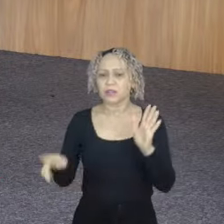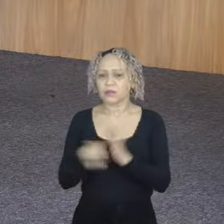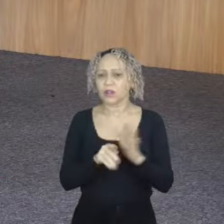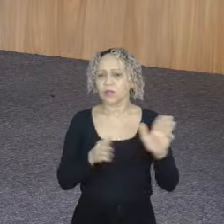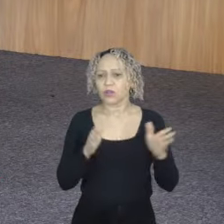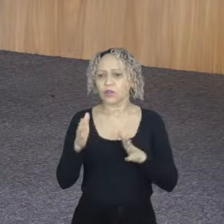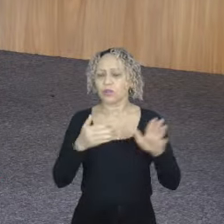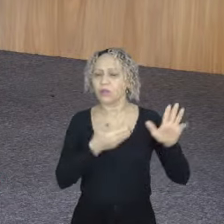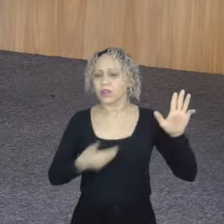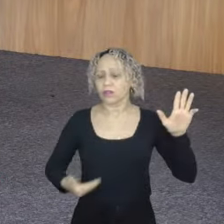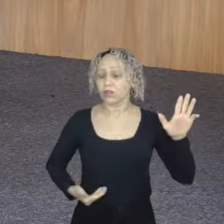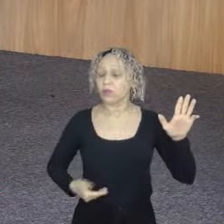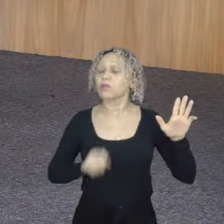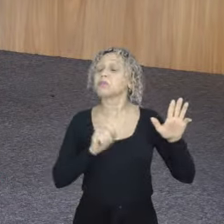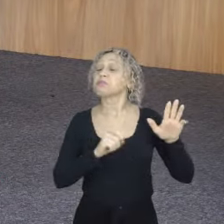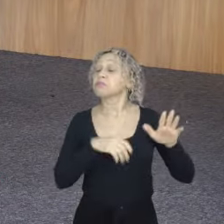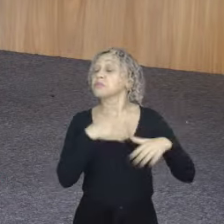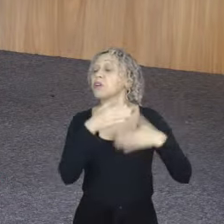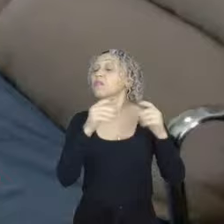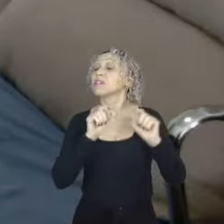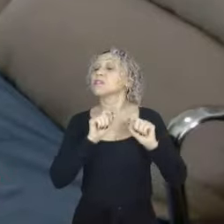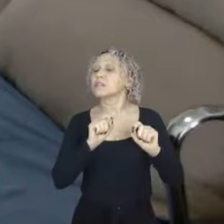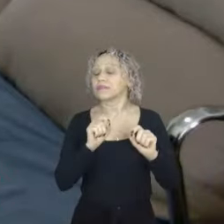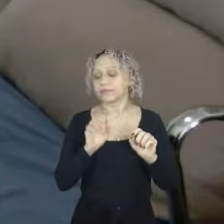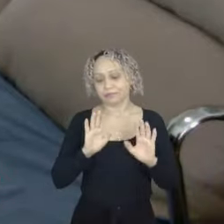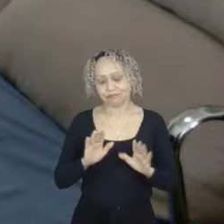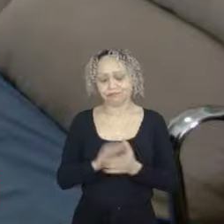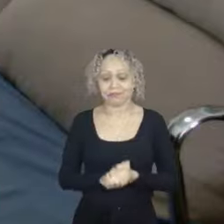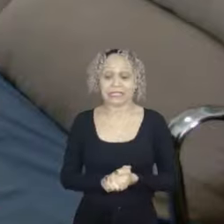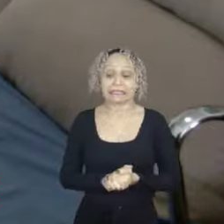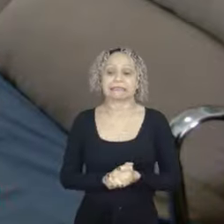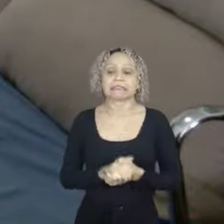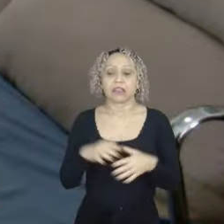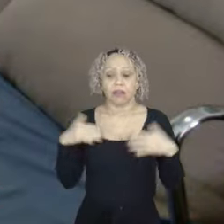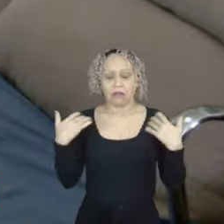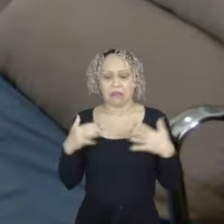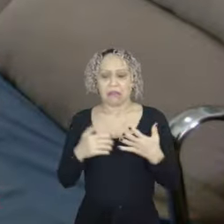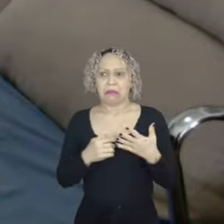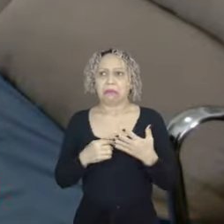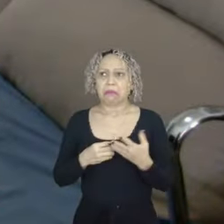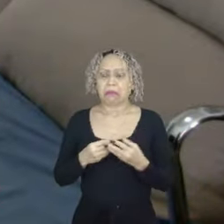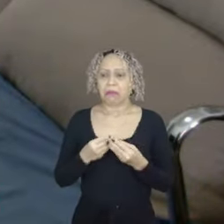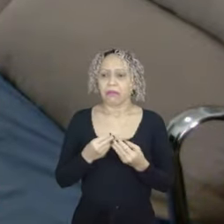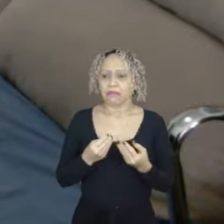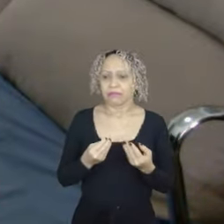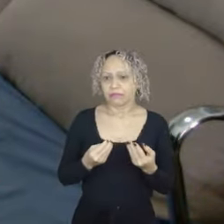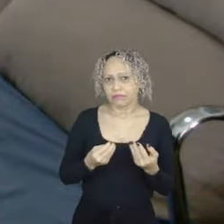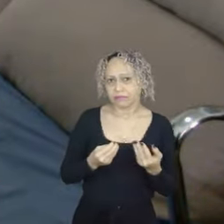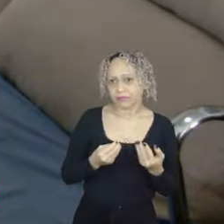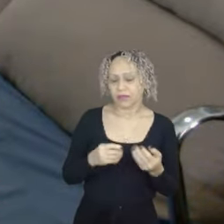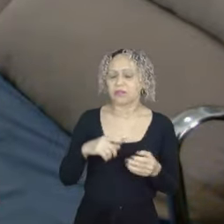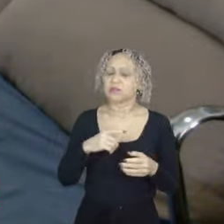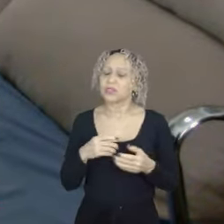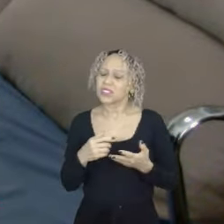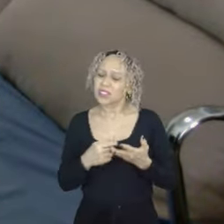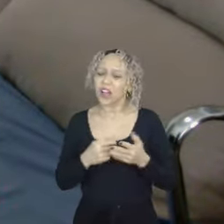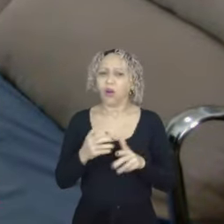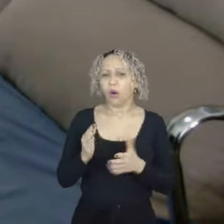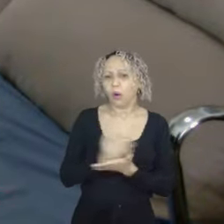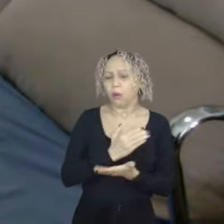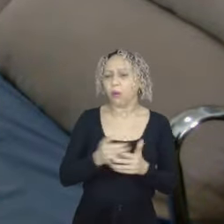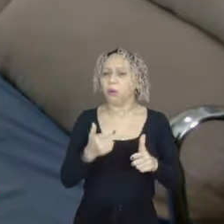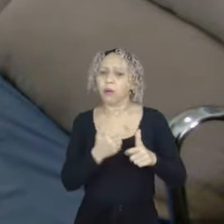Pois é, Amanda, apesar de todos os ruídos que foram causados pelo presidente da França, o Emmanuel Macron,